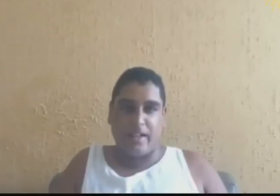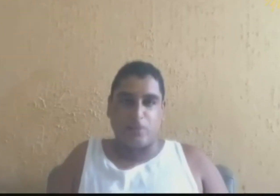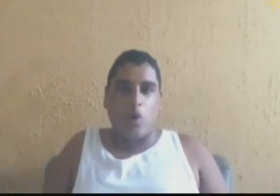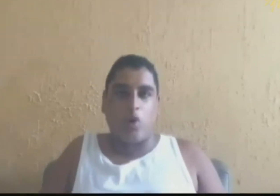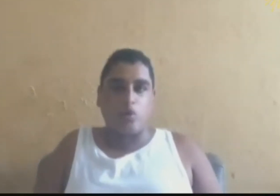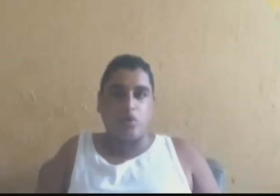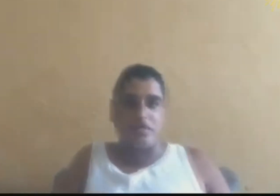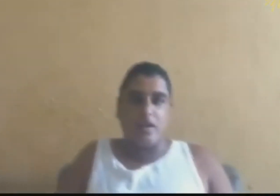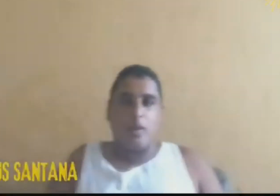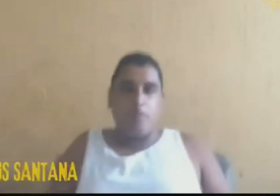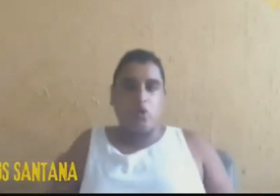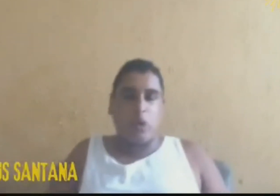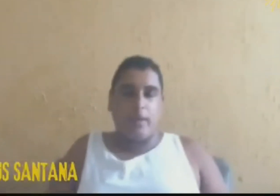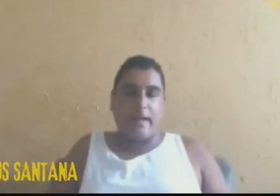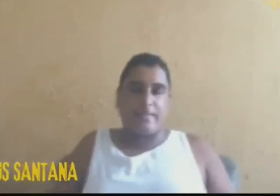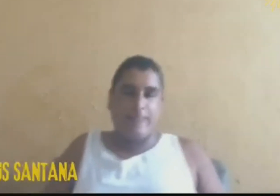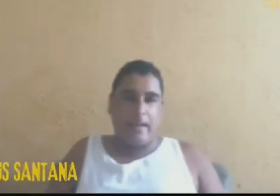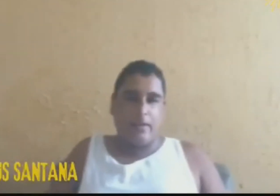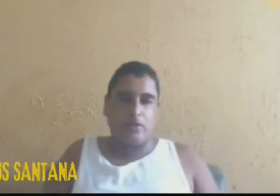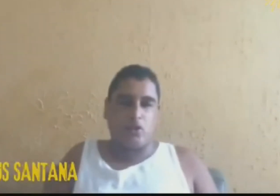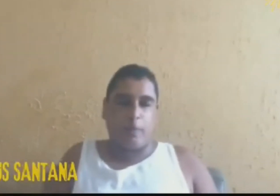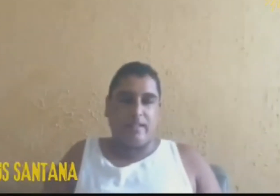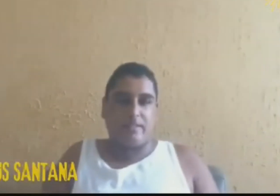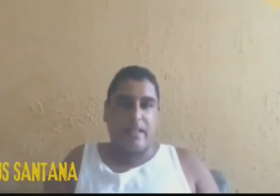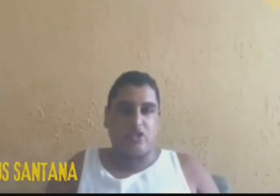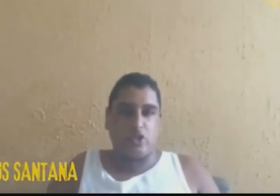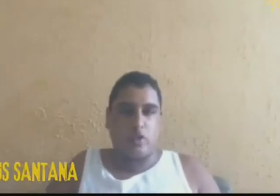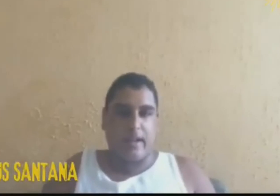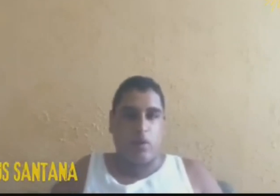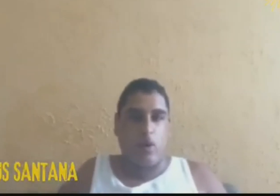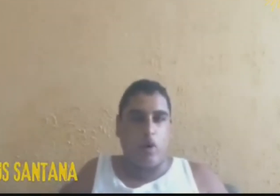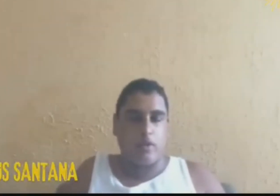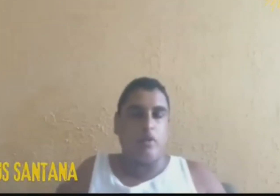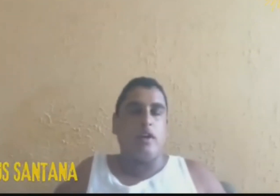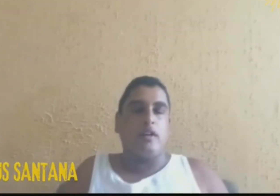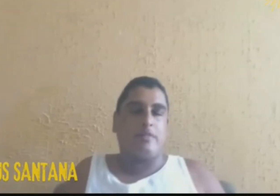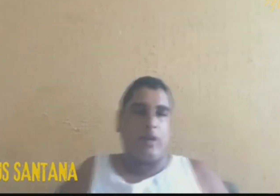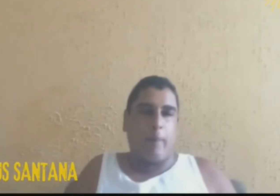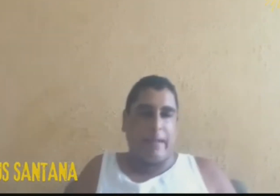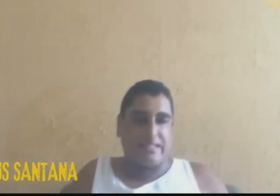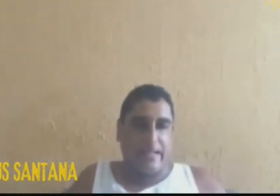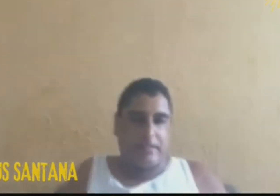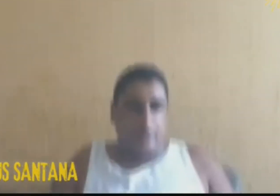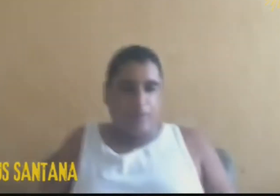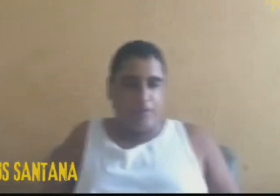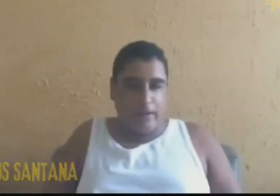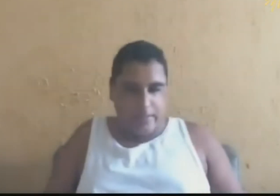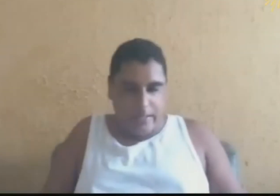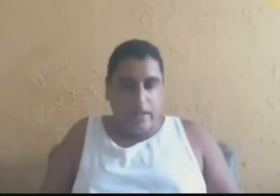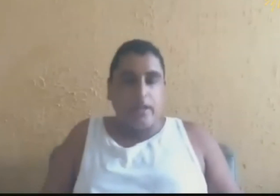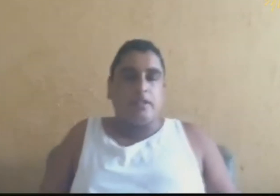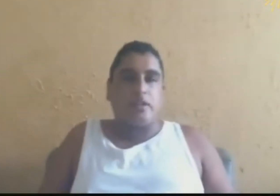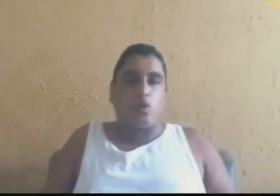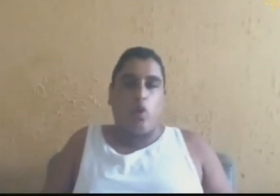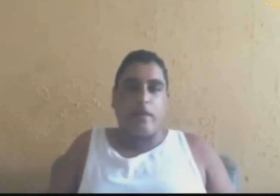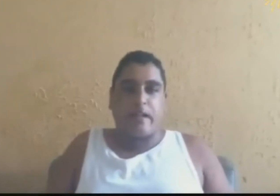Bom dia a todos, meu nome é Matheus, eu sou presidente do Gregório, tenho uma parceira